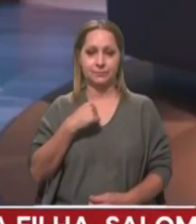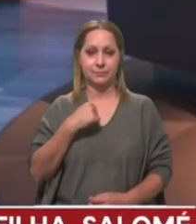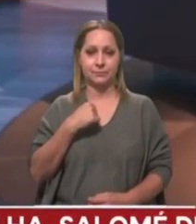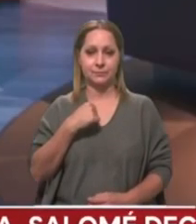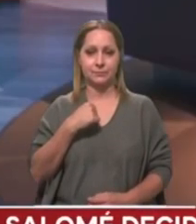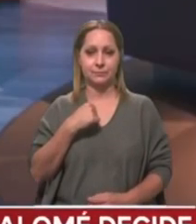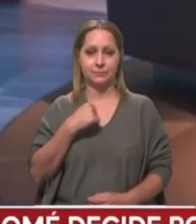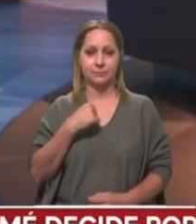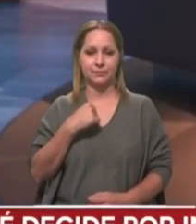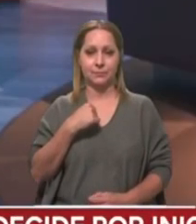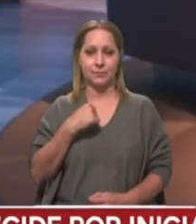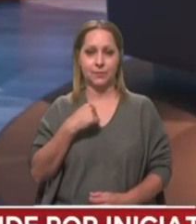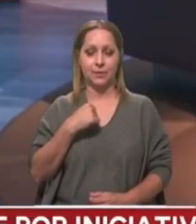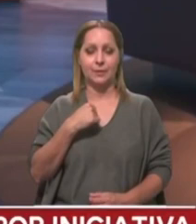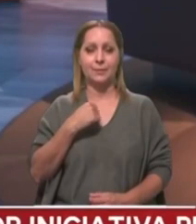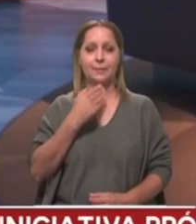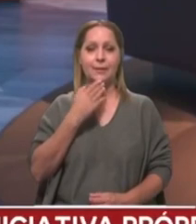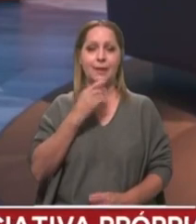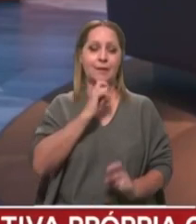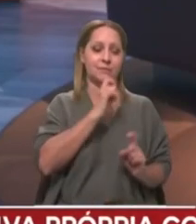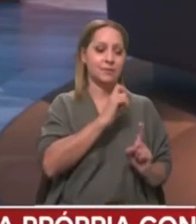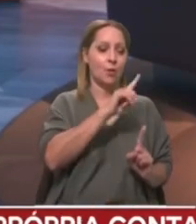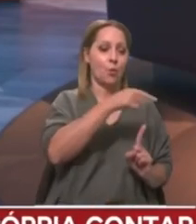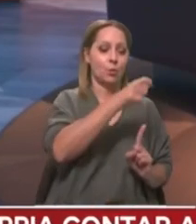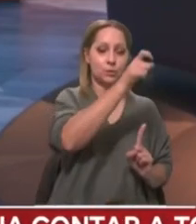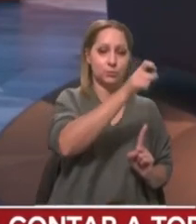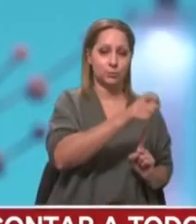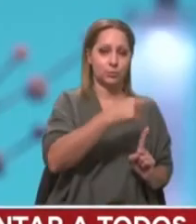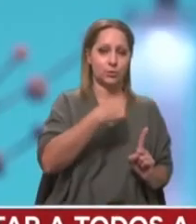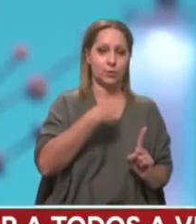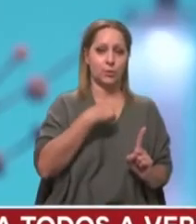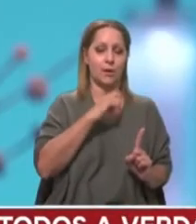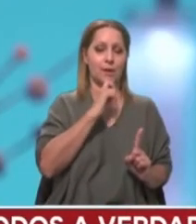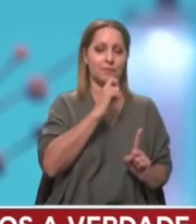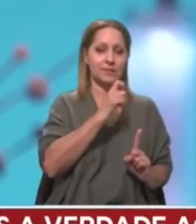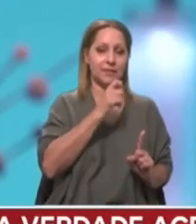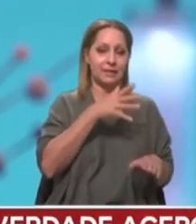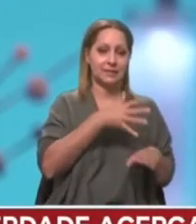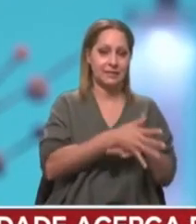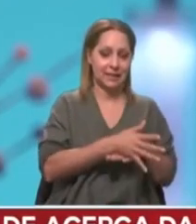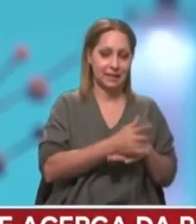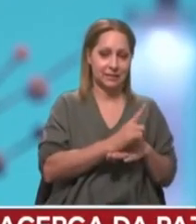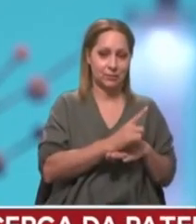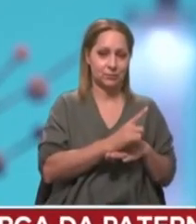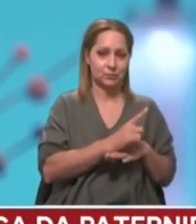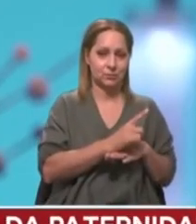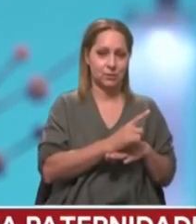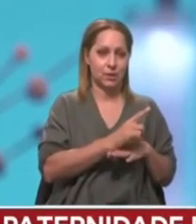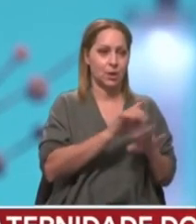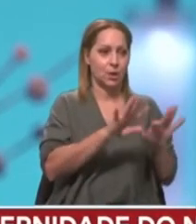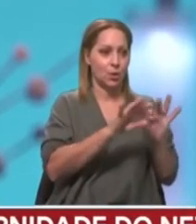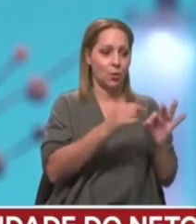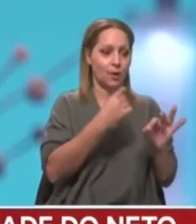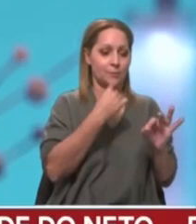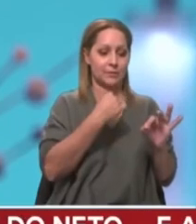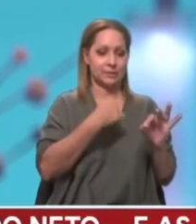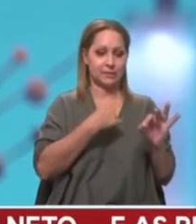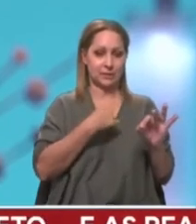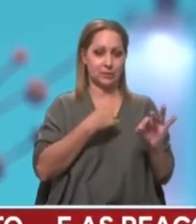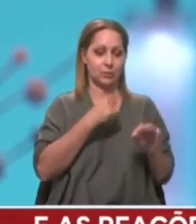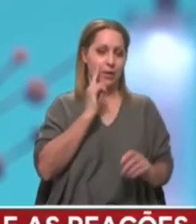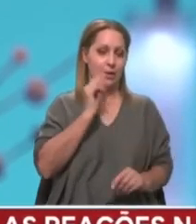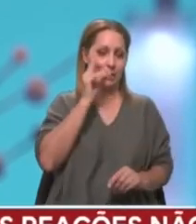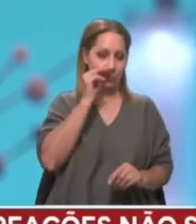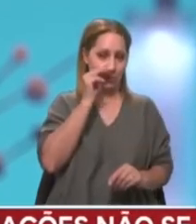a outra pessoa mais próxima para que nós não avisasse diretamente. Que nem eu recebi a notícia diretamente da namorada do